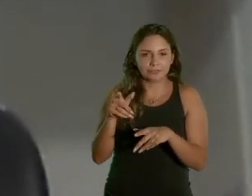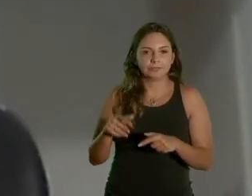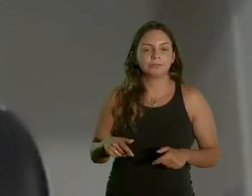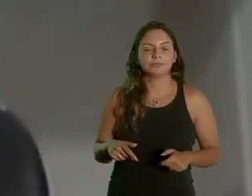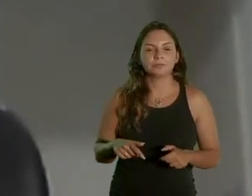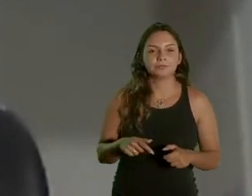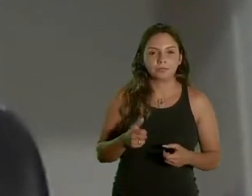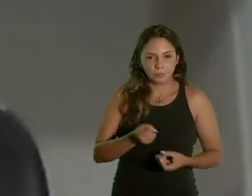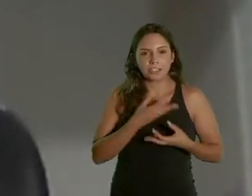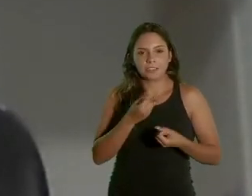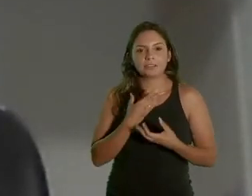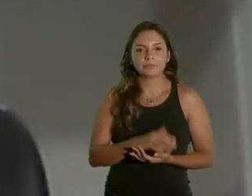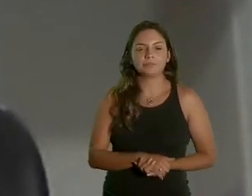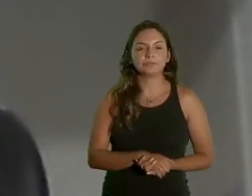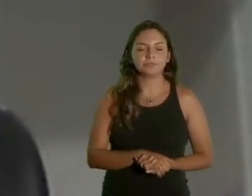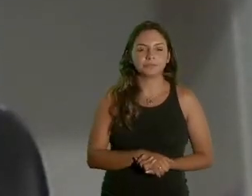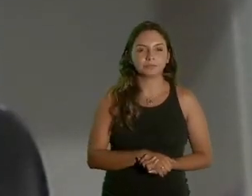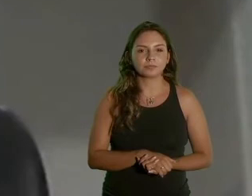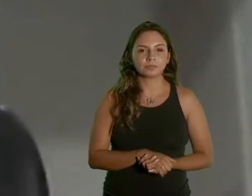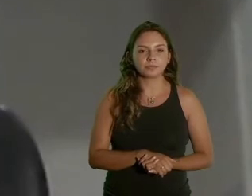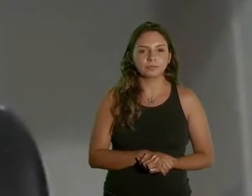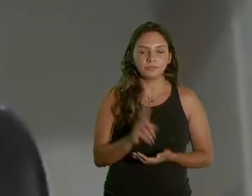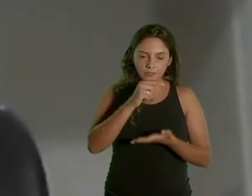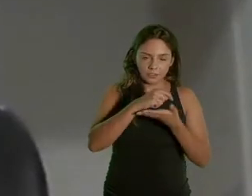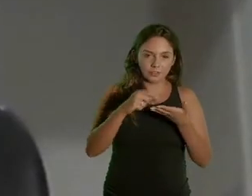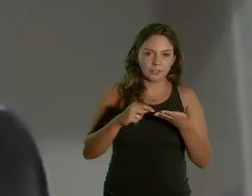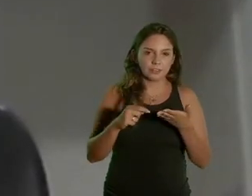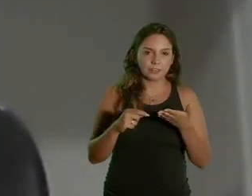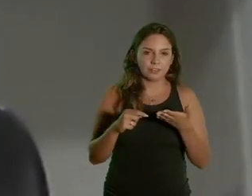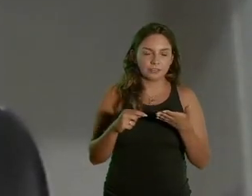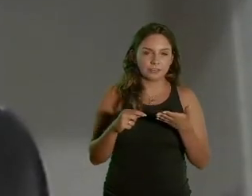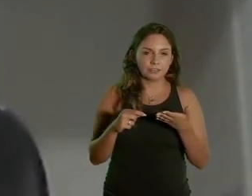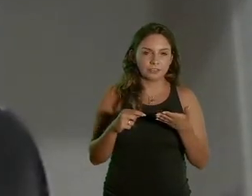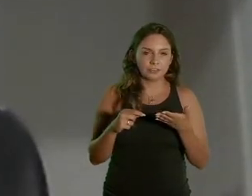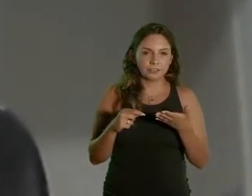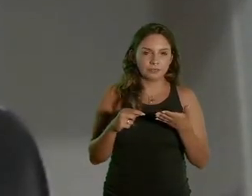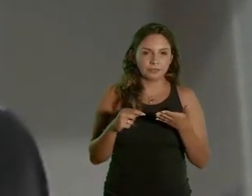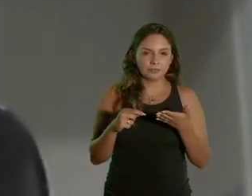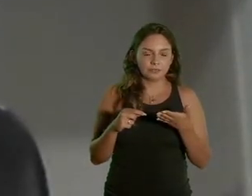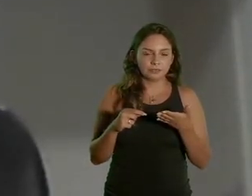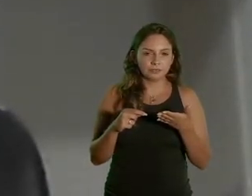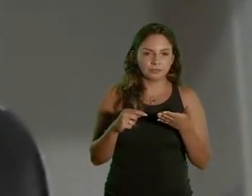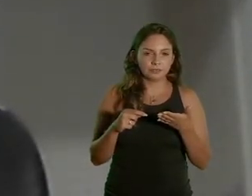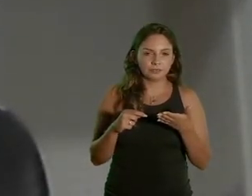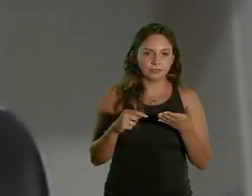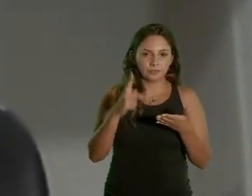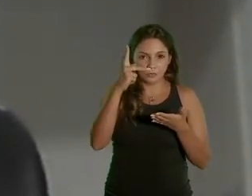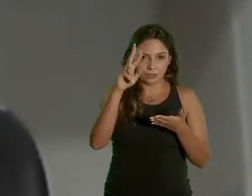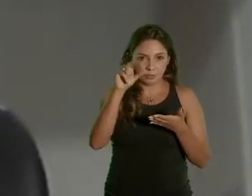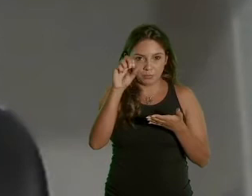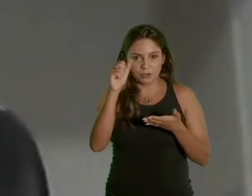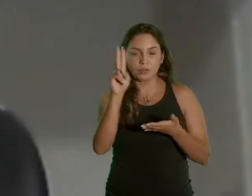aí poéticos. Mas mesmo quando a gente não escreve em formato de verso, mesmo na prosa, a gente